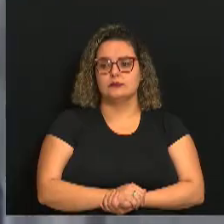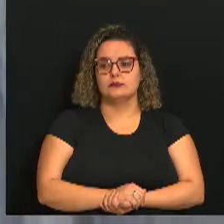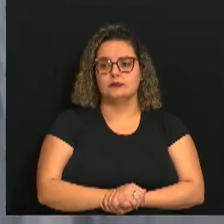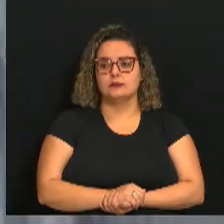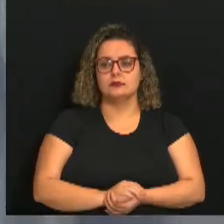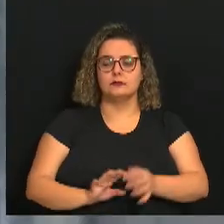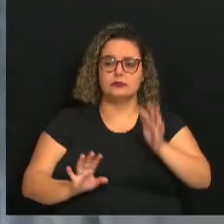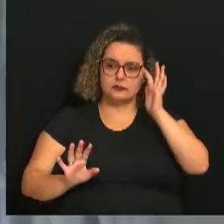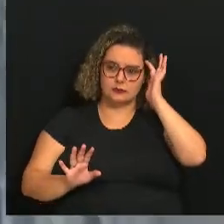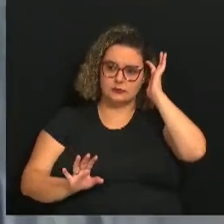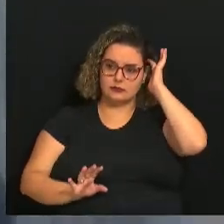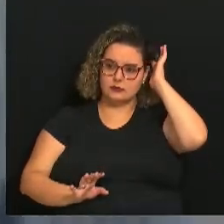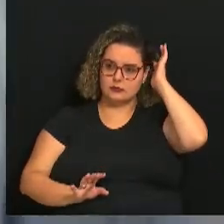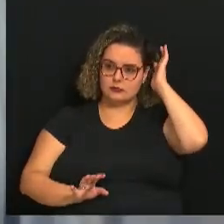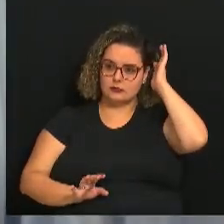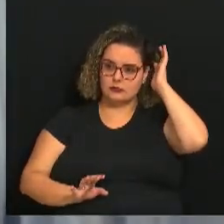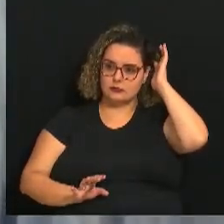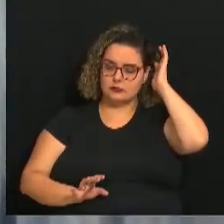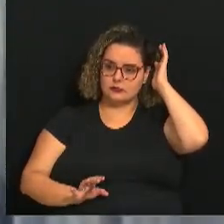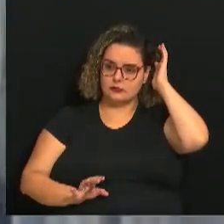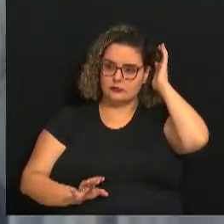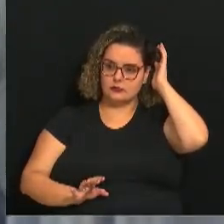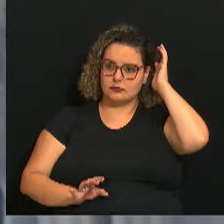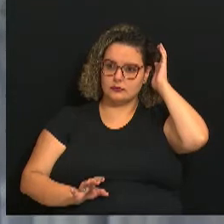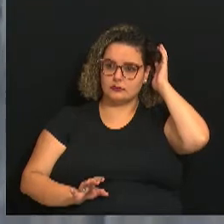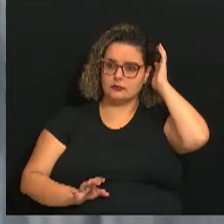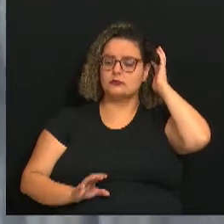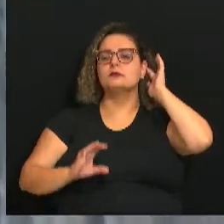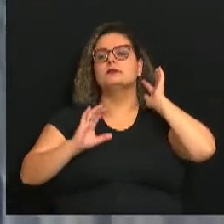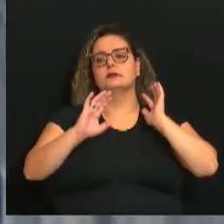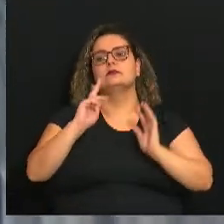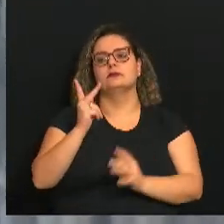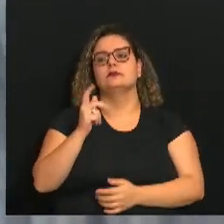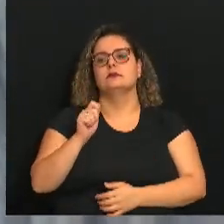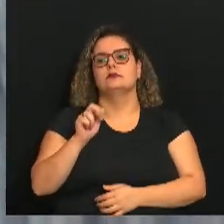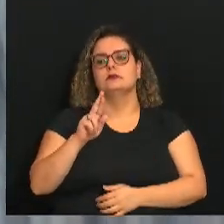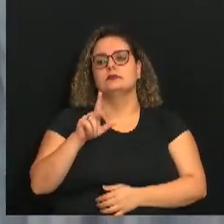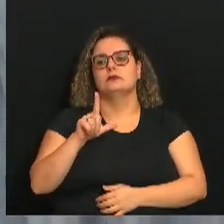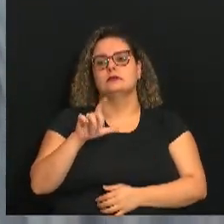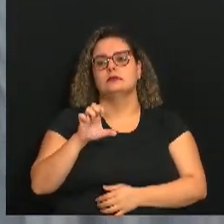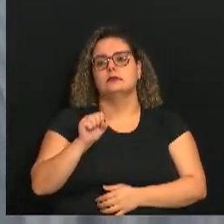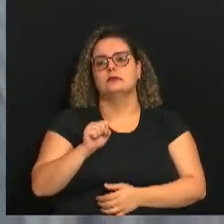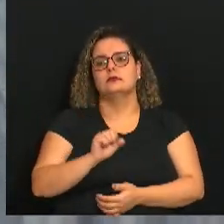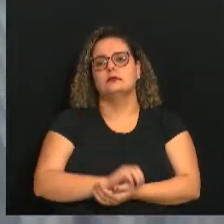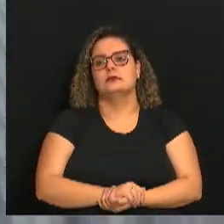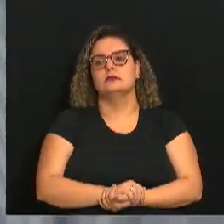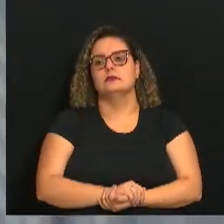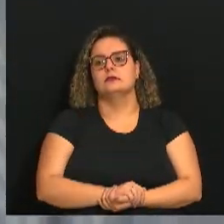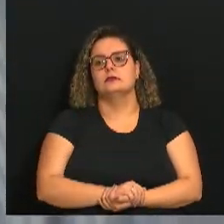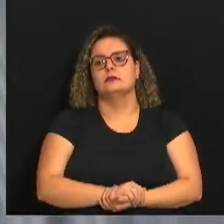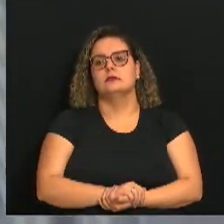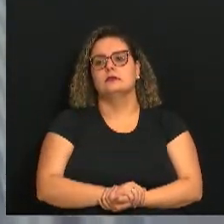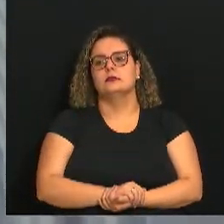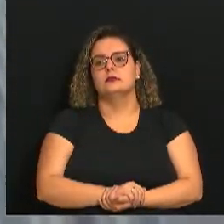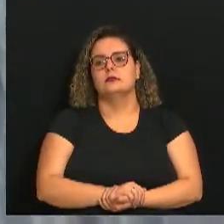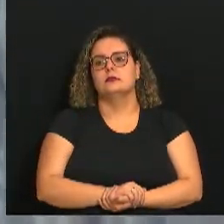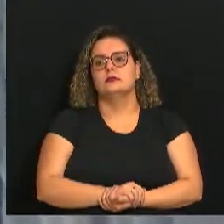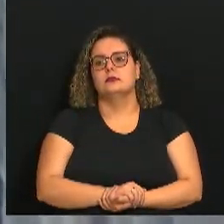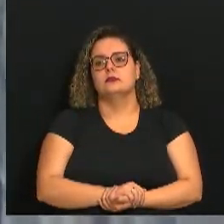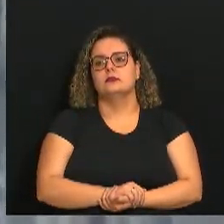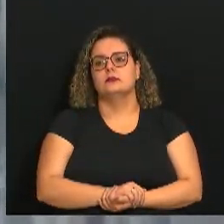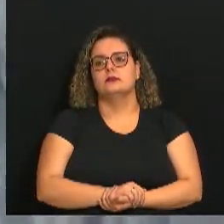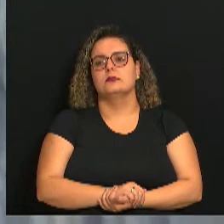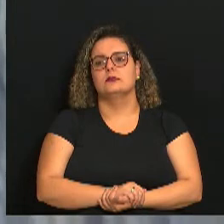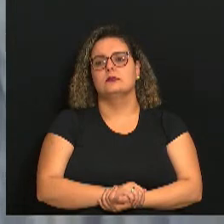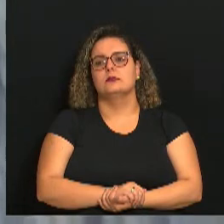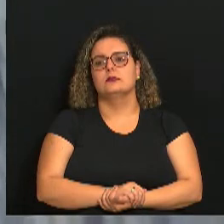Não, já então, vamos fazer isso. Já passo para o Charles responder, depois vem aqui para as conclusões, tá? E aproveitar